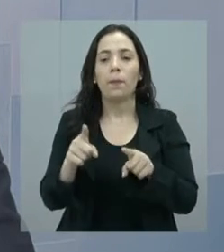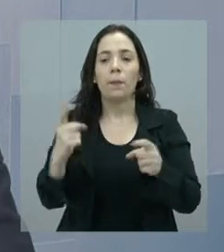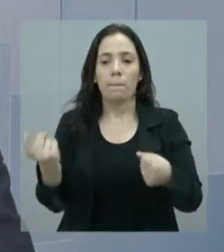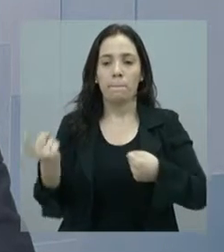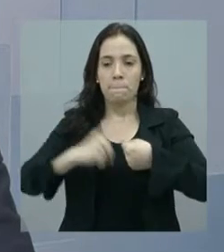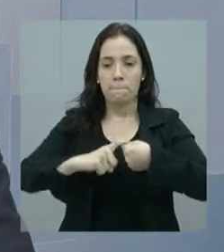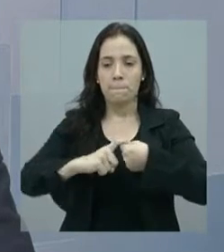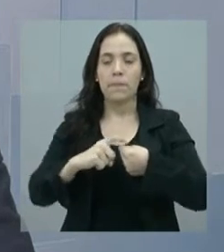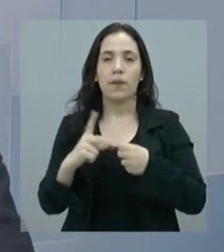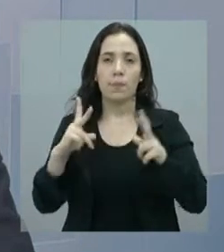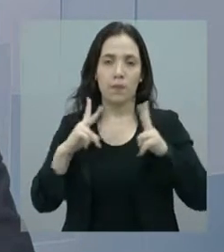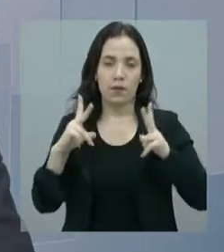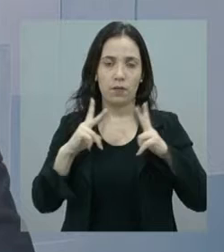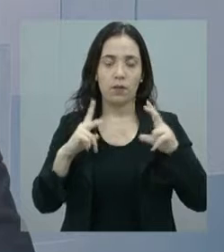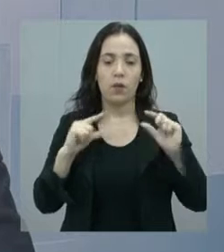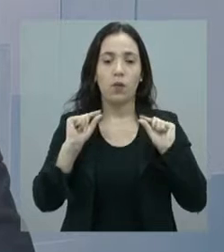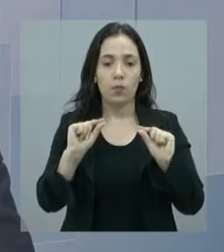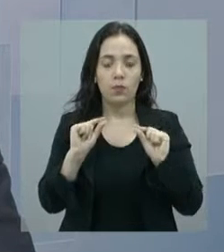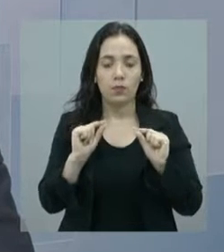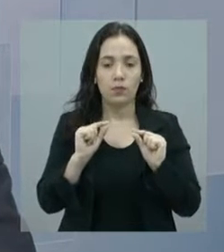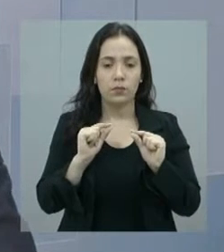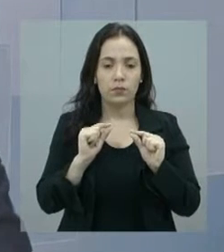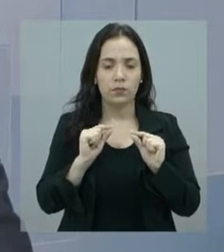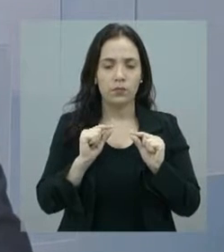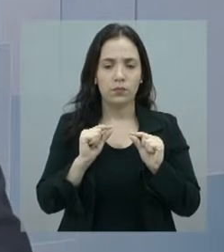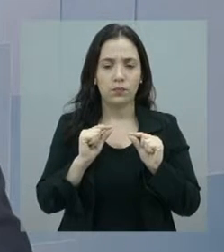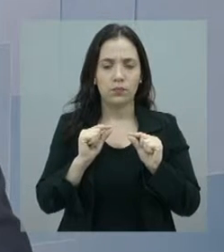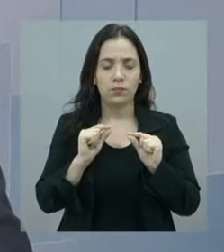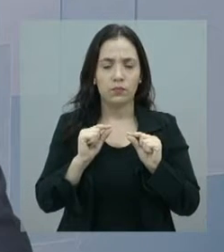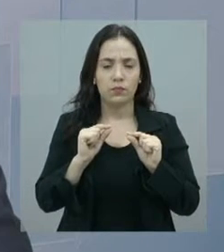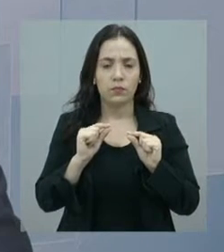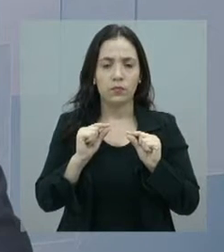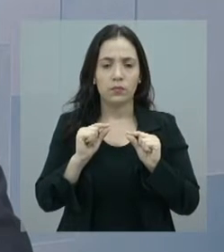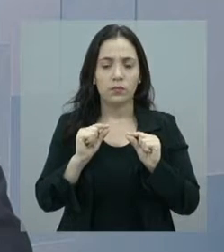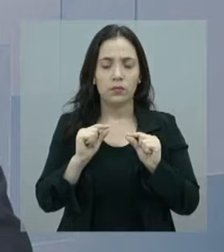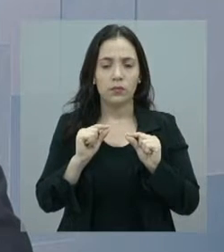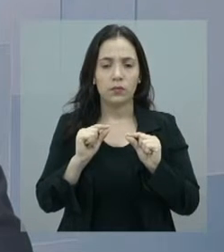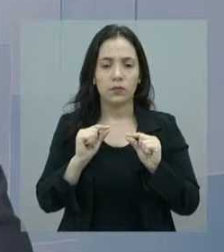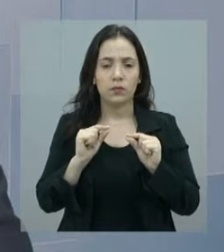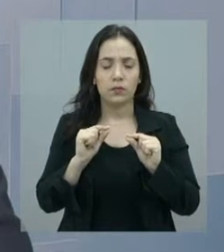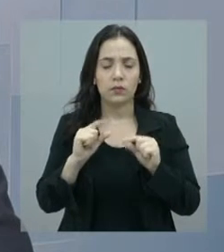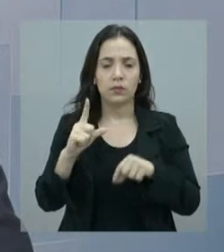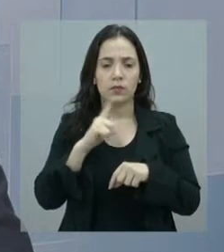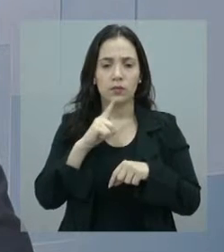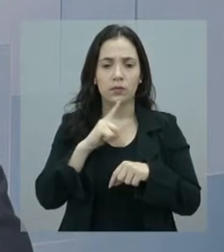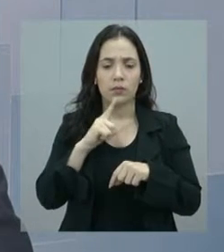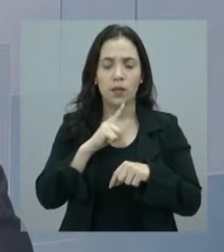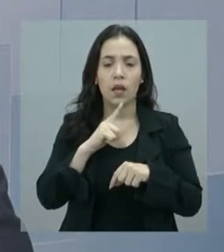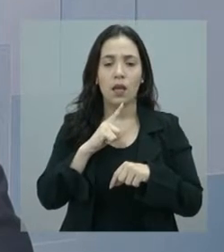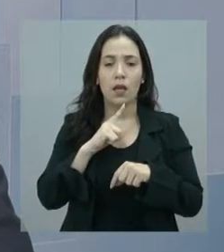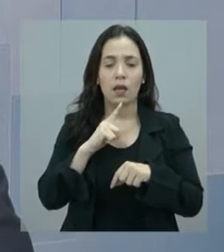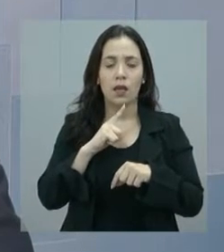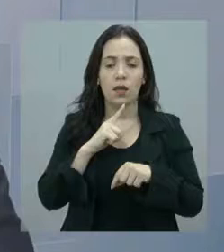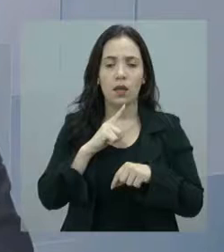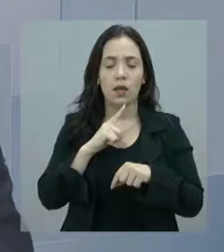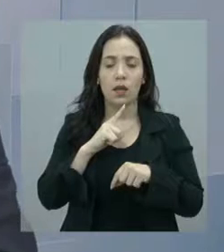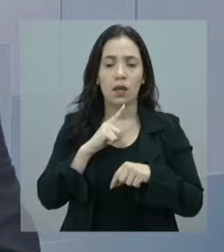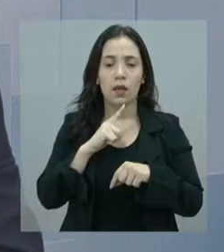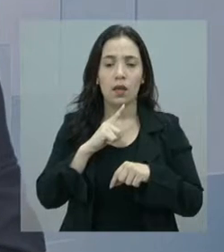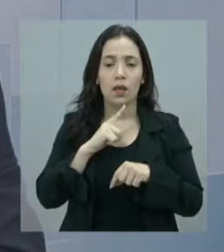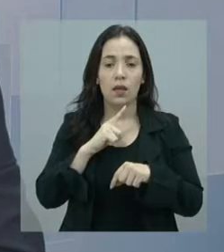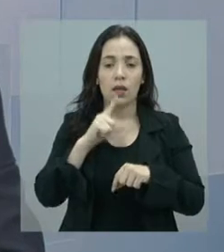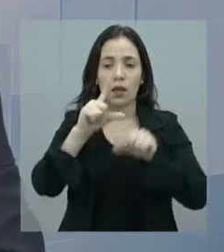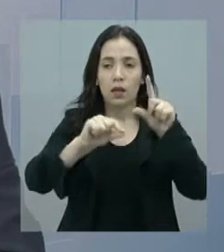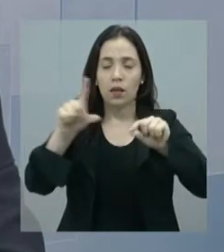chegando um projeto lá de lei, para definir que cargos serão por seleção pública, certo? E de preferência